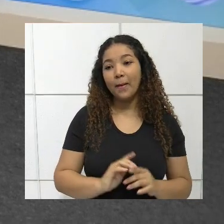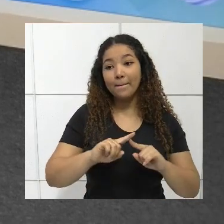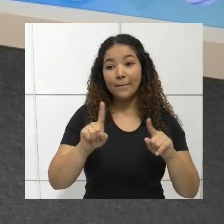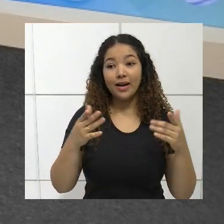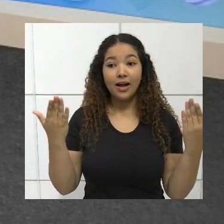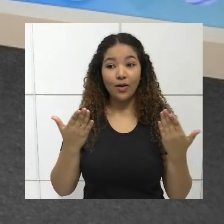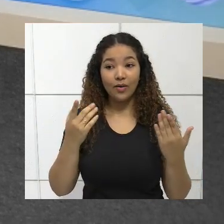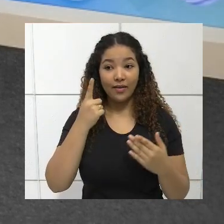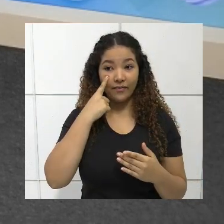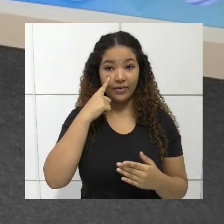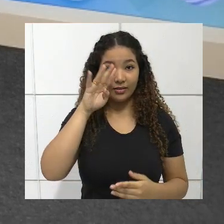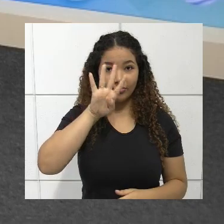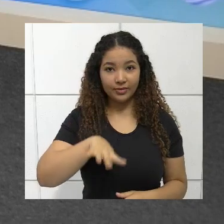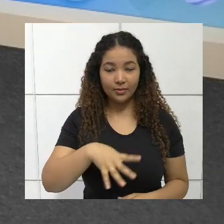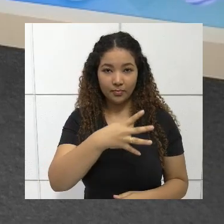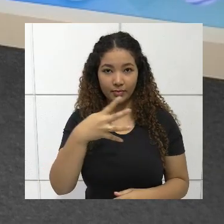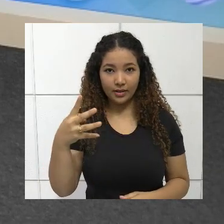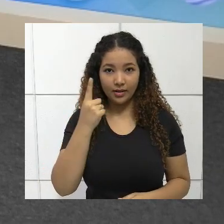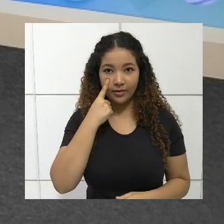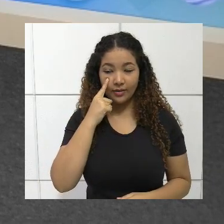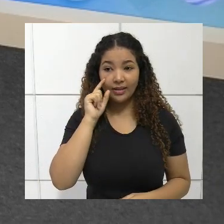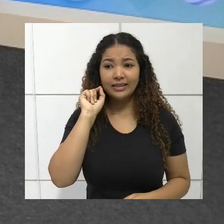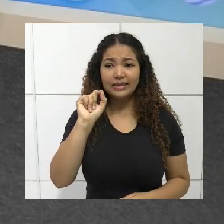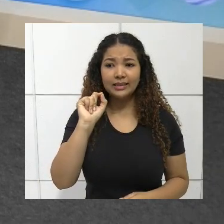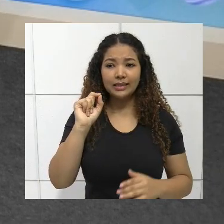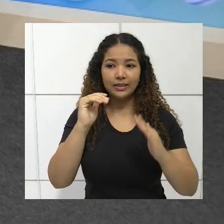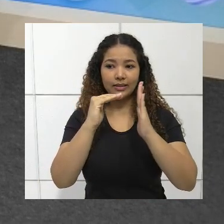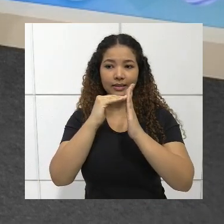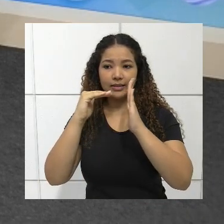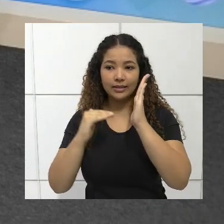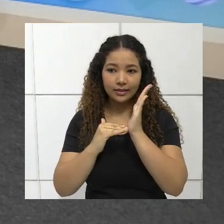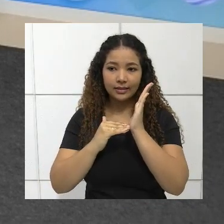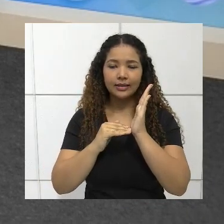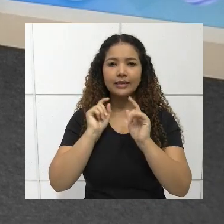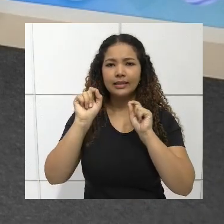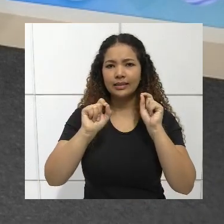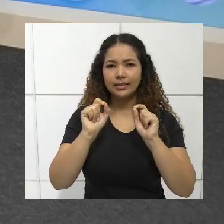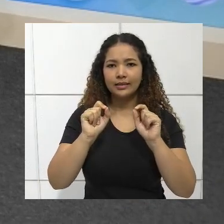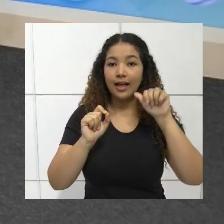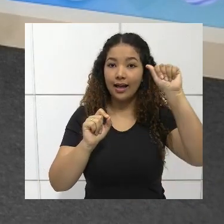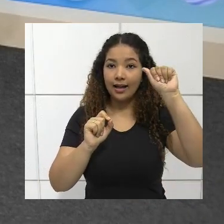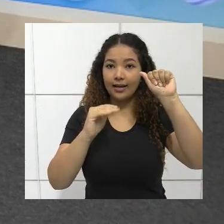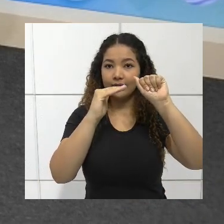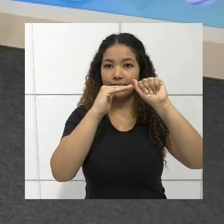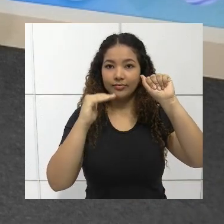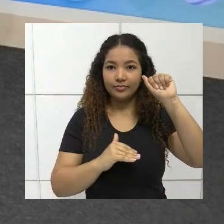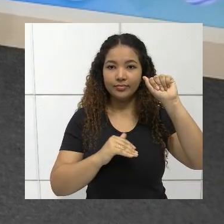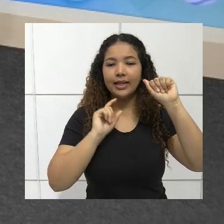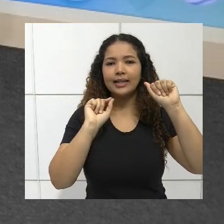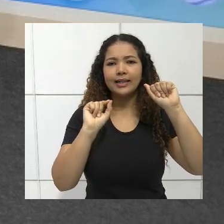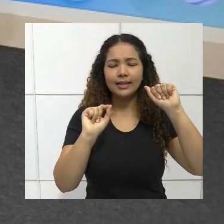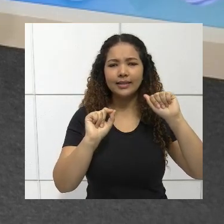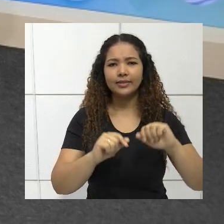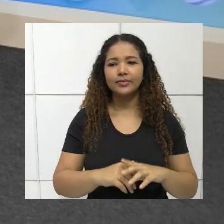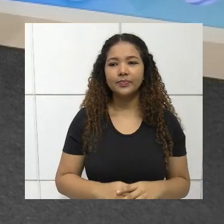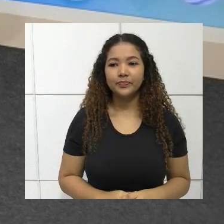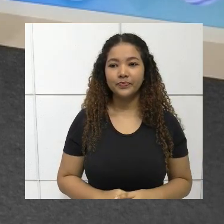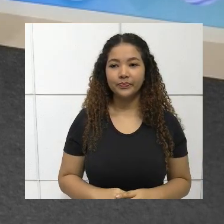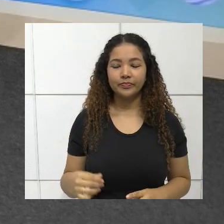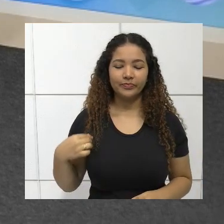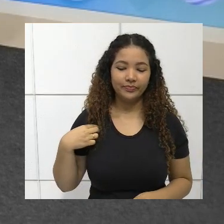para a tabela agora. Vamos lá. E olha, gente, quem vai cair na Série B, né? Quem as chances de queda da Série A? Já estou esperando